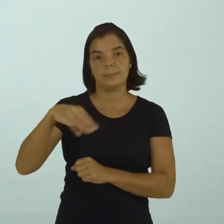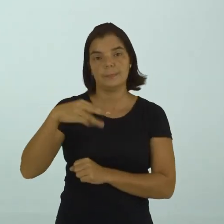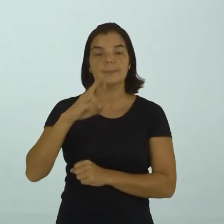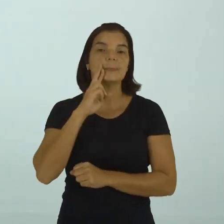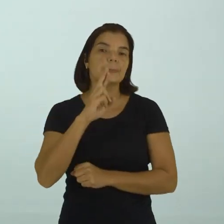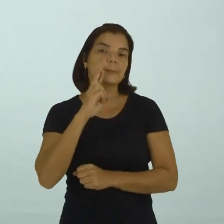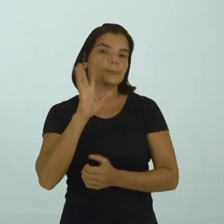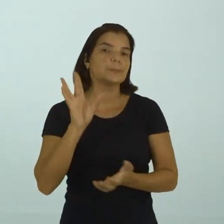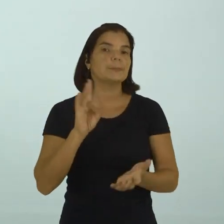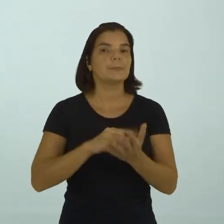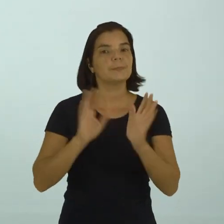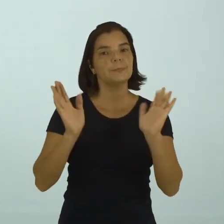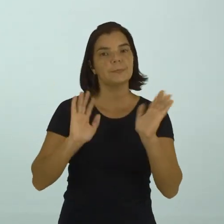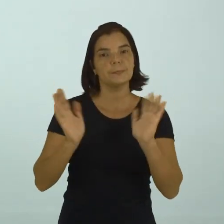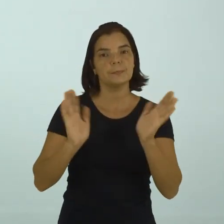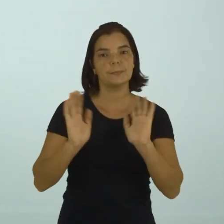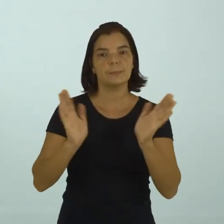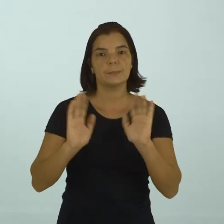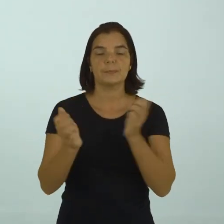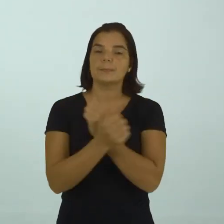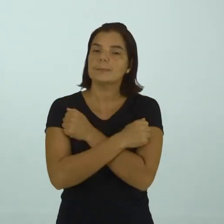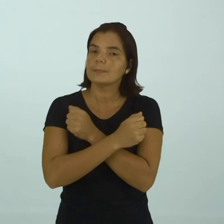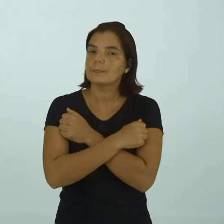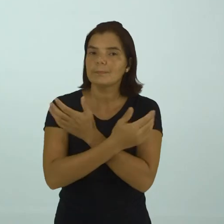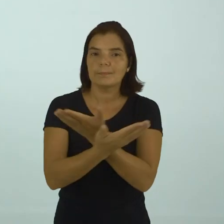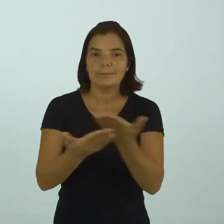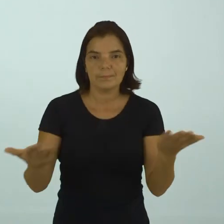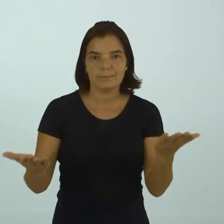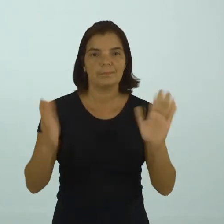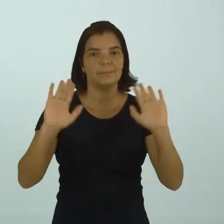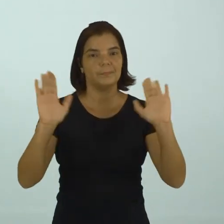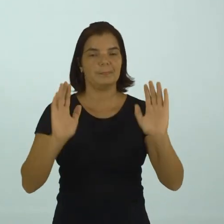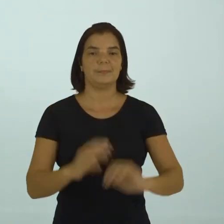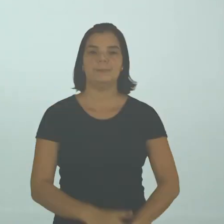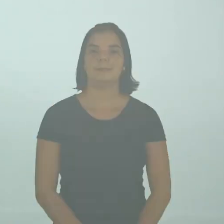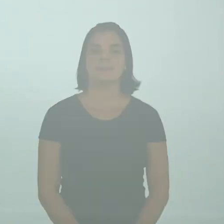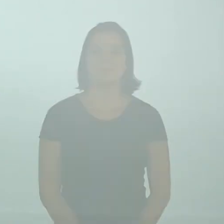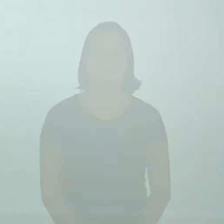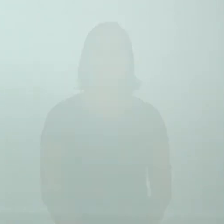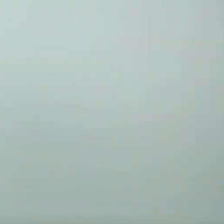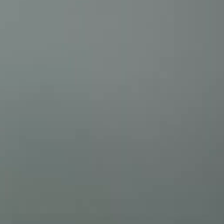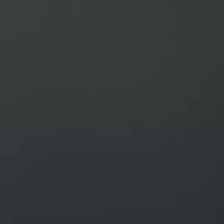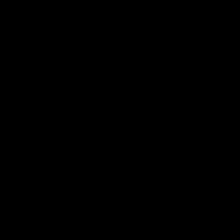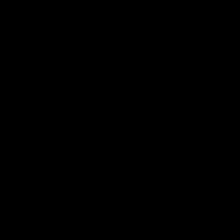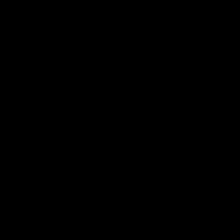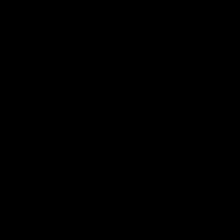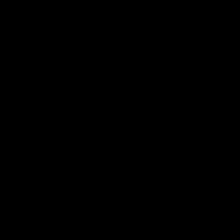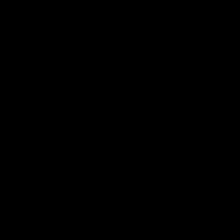matemática de verdade. Então, até mais. Abraço aí a todos e até a próxima.